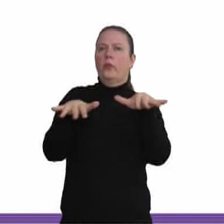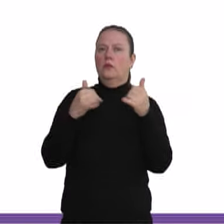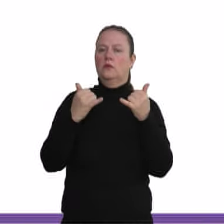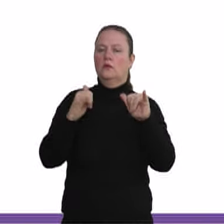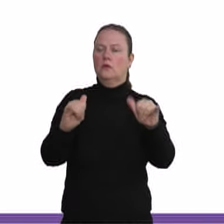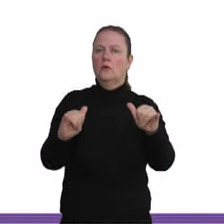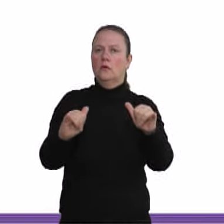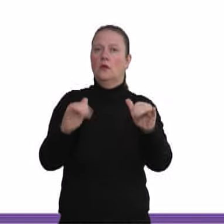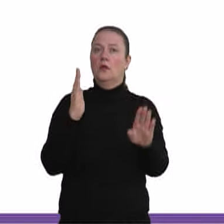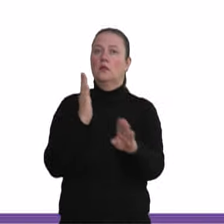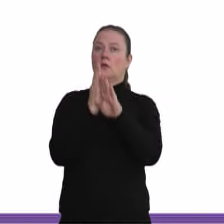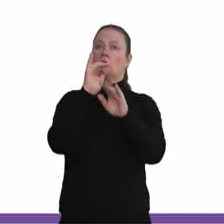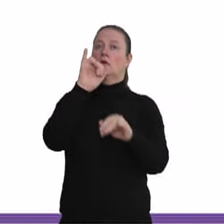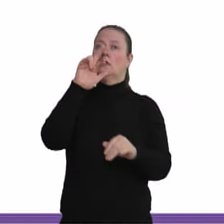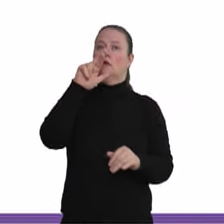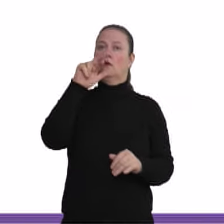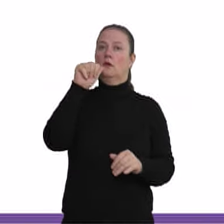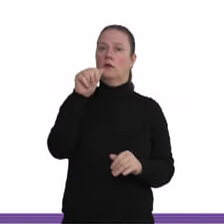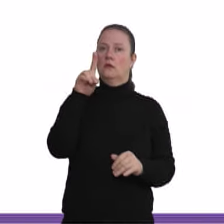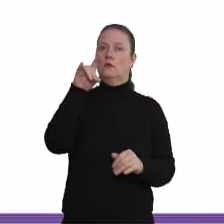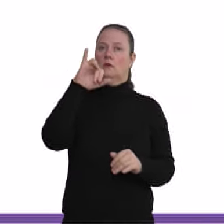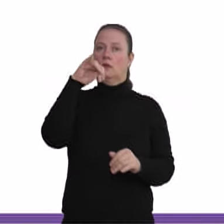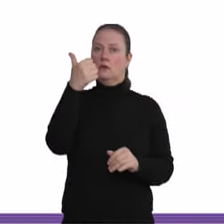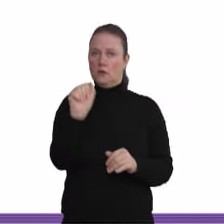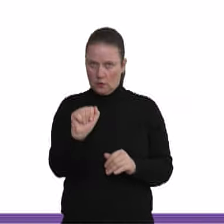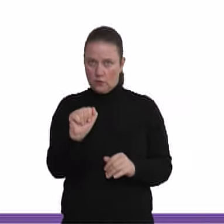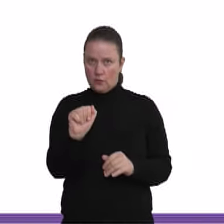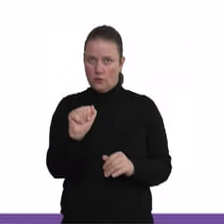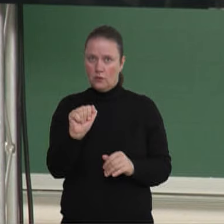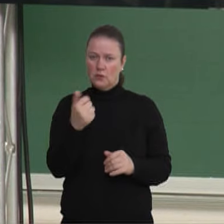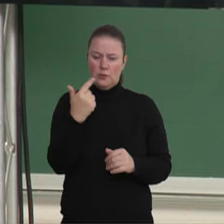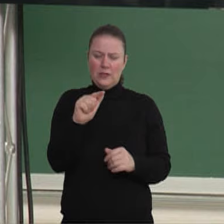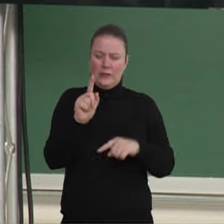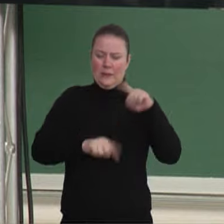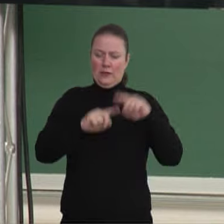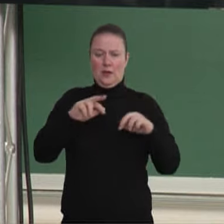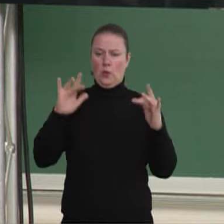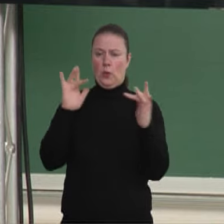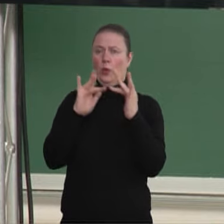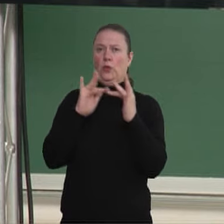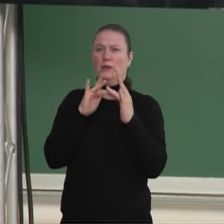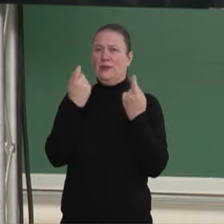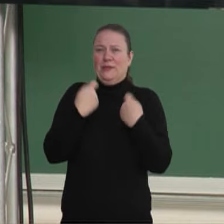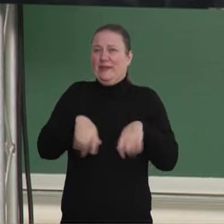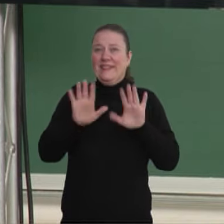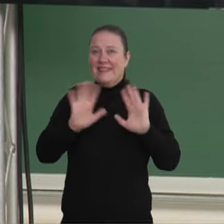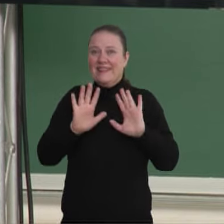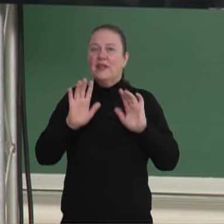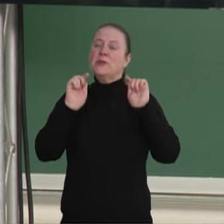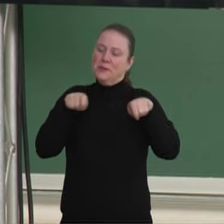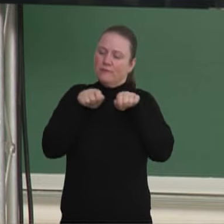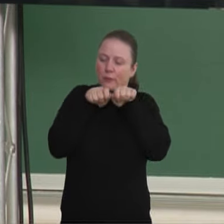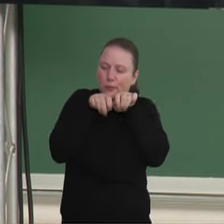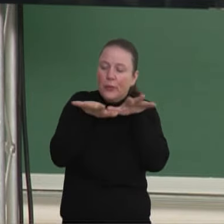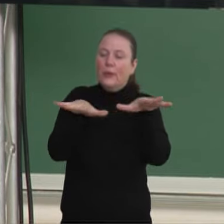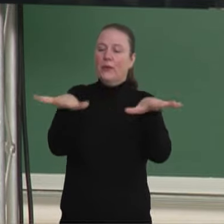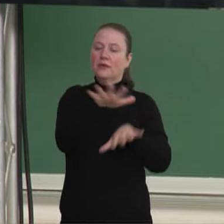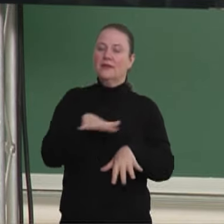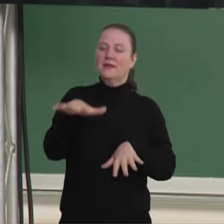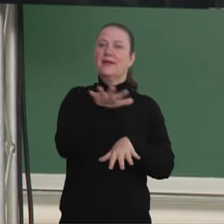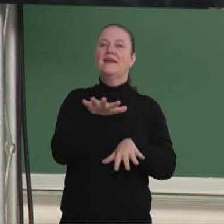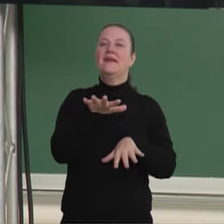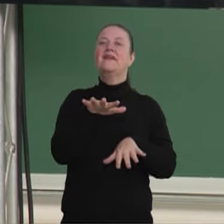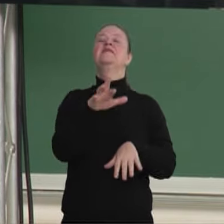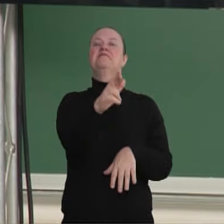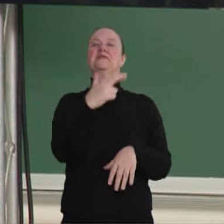irradiação não precisa de um meio material para ocorrer. Perfeito, pessoal, é isso mesmo, ela pode se propagar no vácuo. Então, as respostas